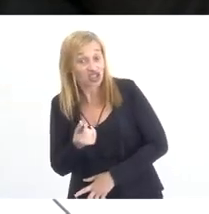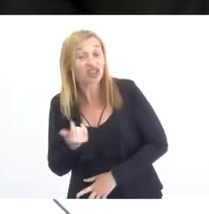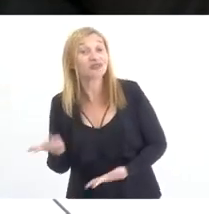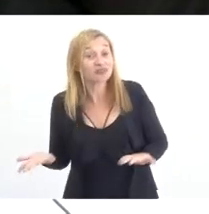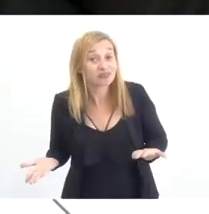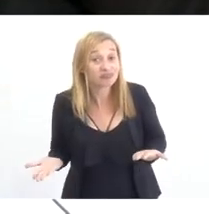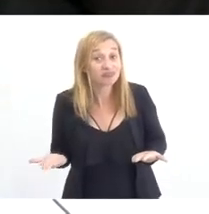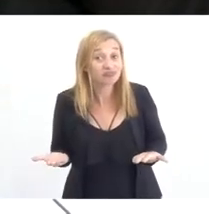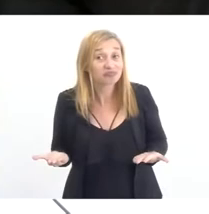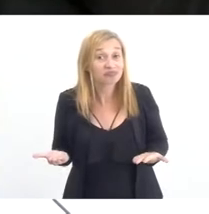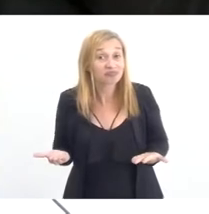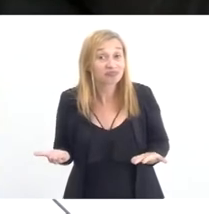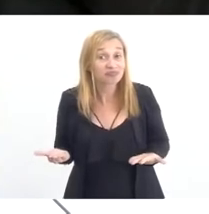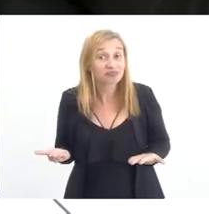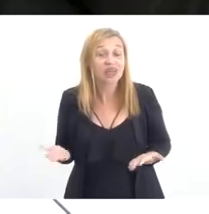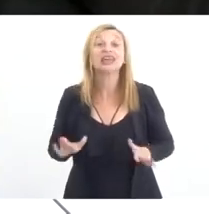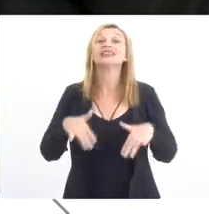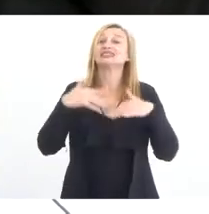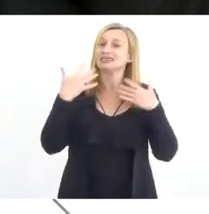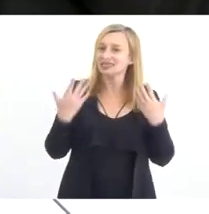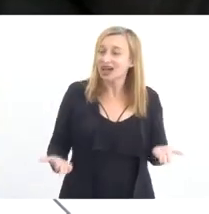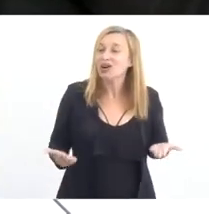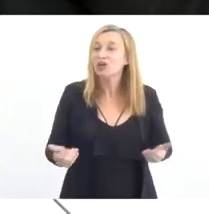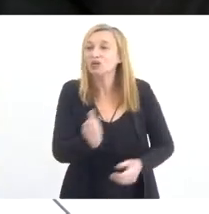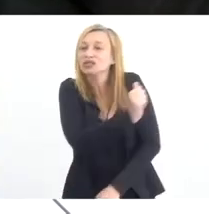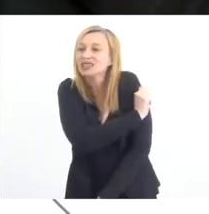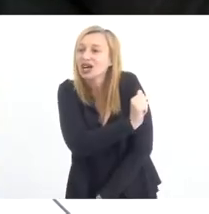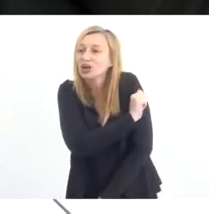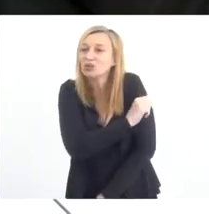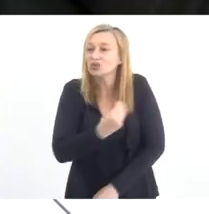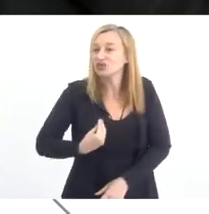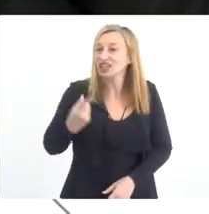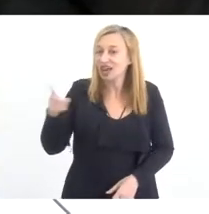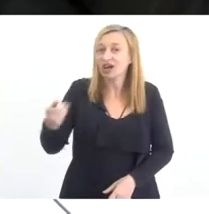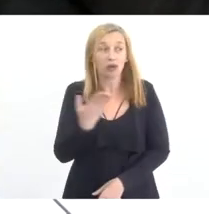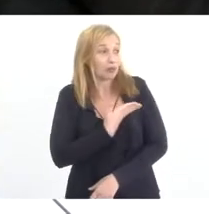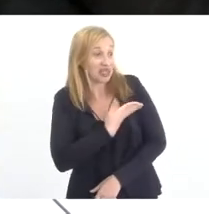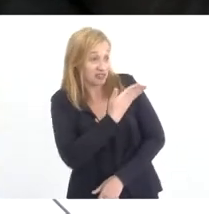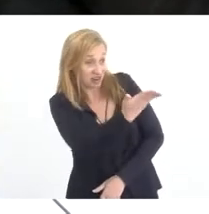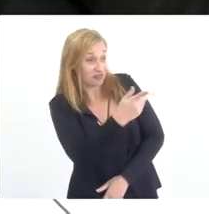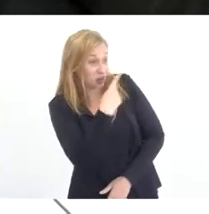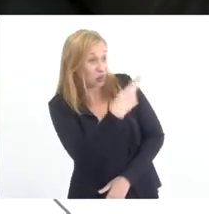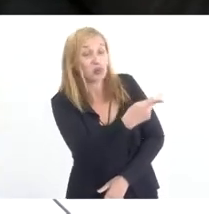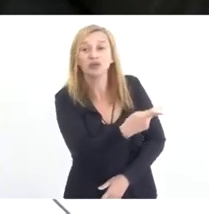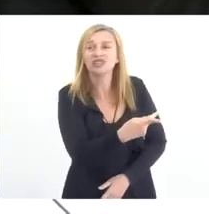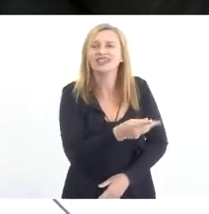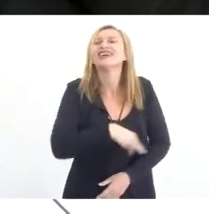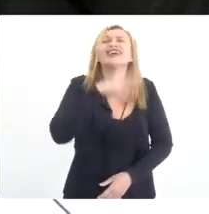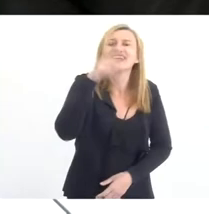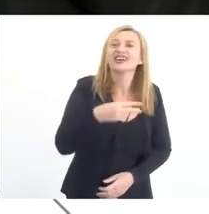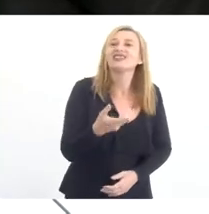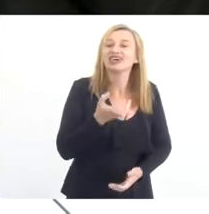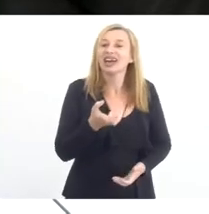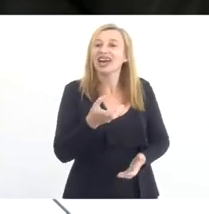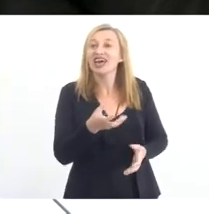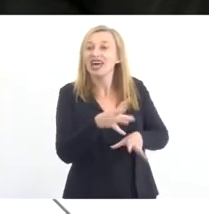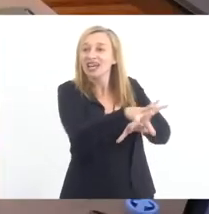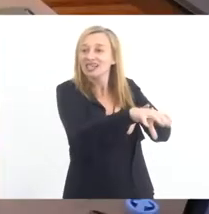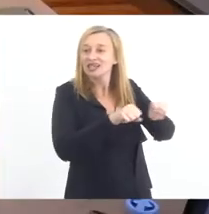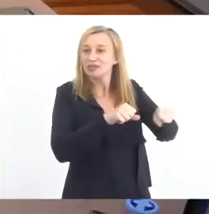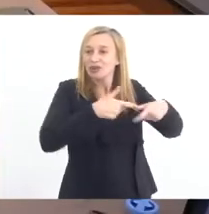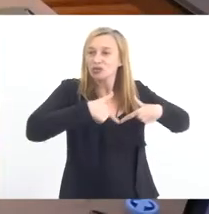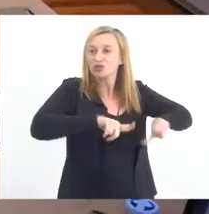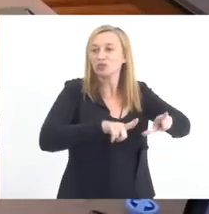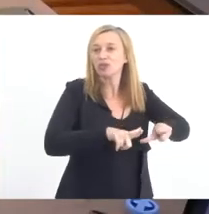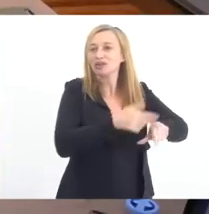isso? Então, os alunos que estão lá, igual a colega falou, quem não quer receber um diploma